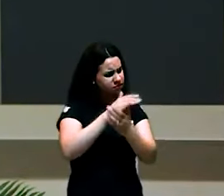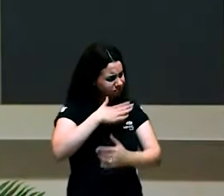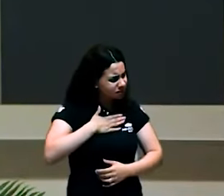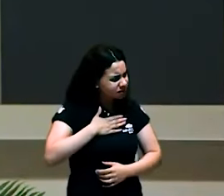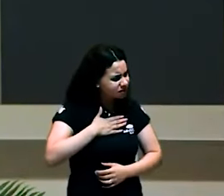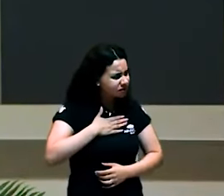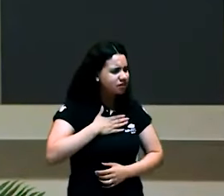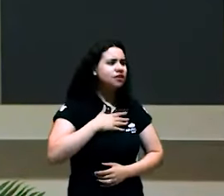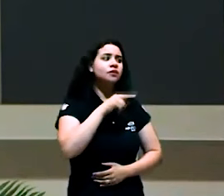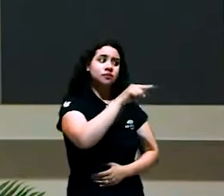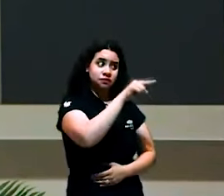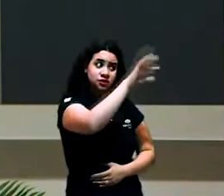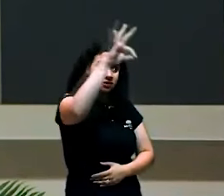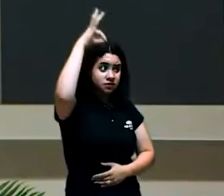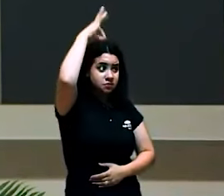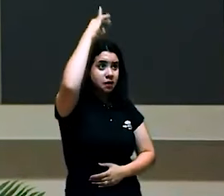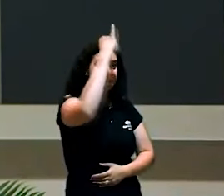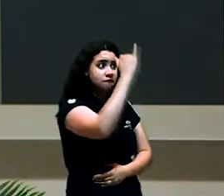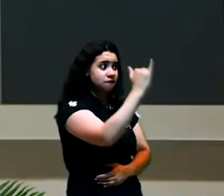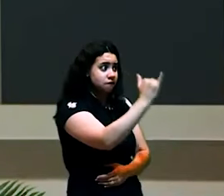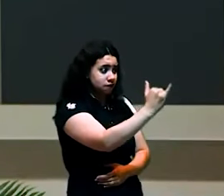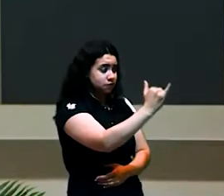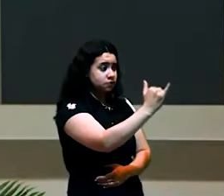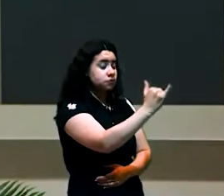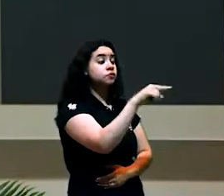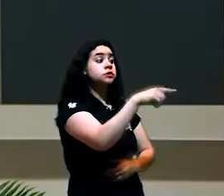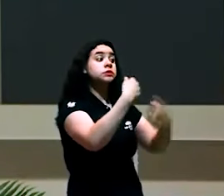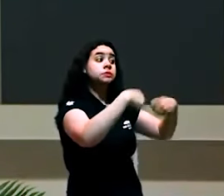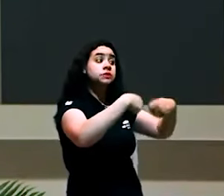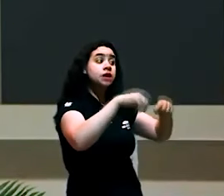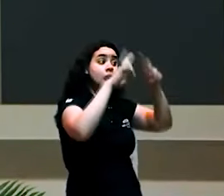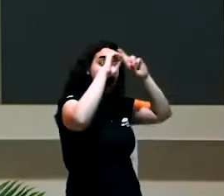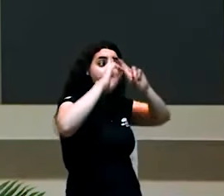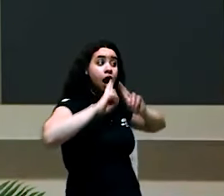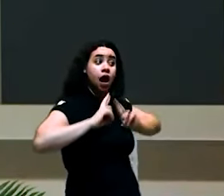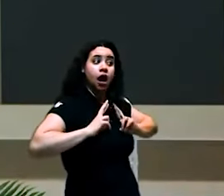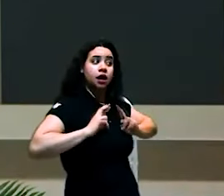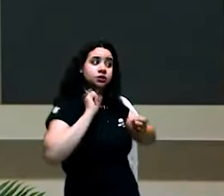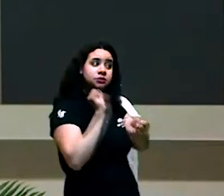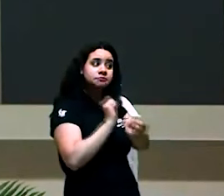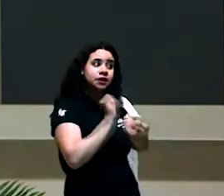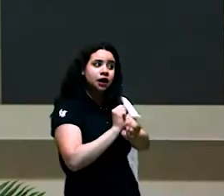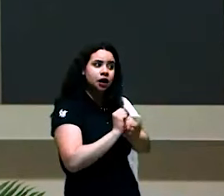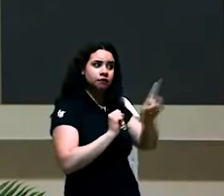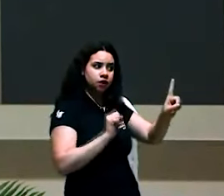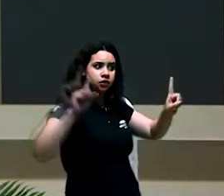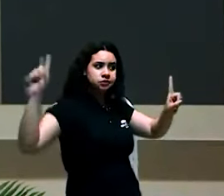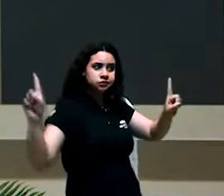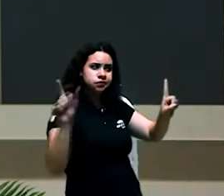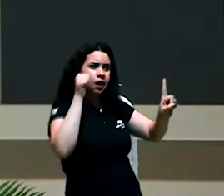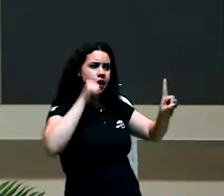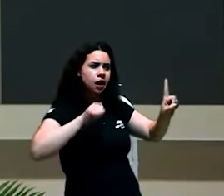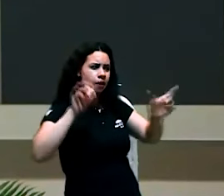esposa diante de mim. E se tinha que falar com a minha esposa, tu tinha que pedir permissão para ficar sozinho com a minha esposa, para entregar uma palavra